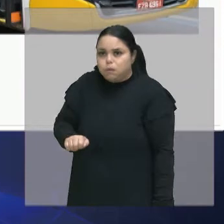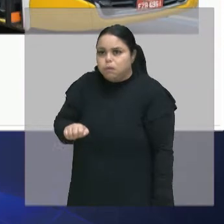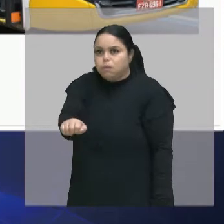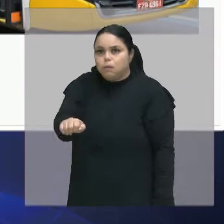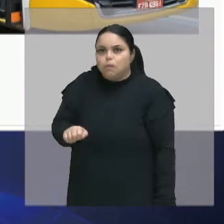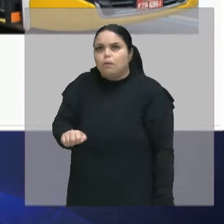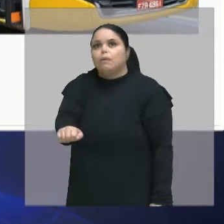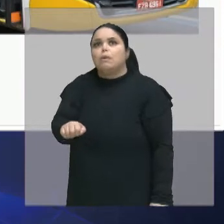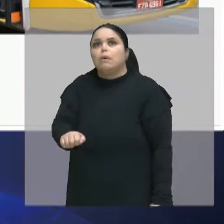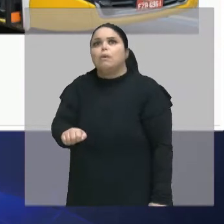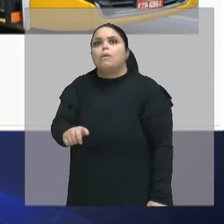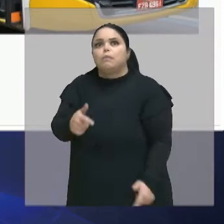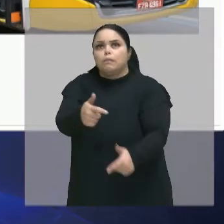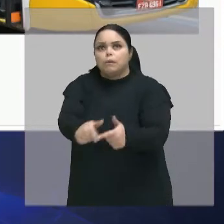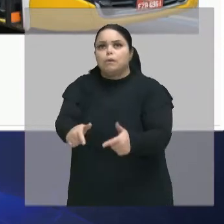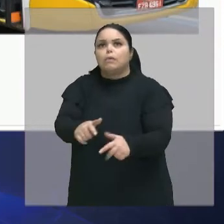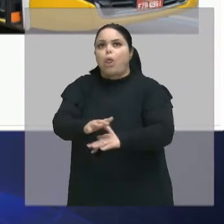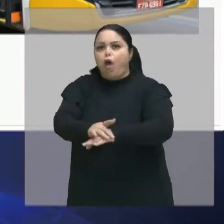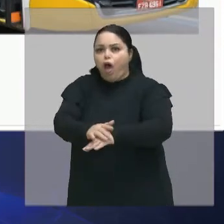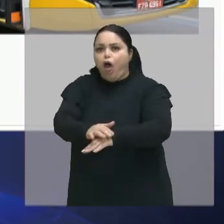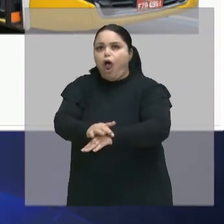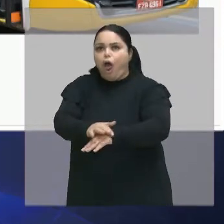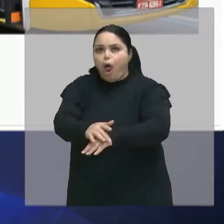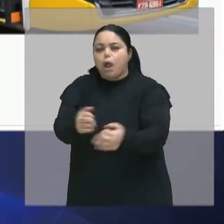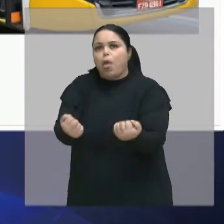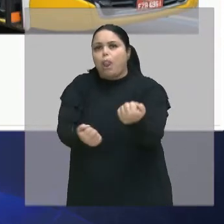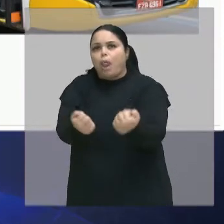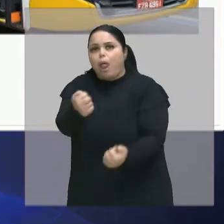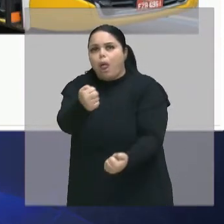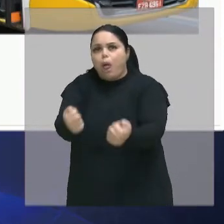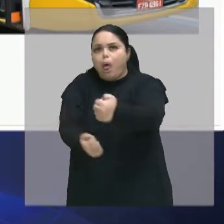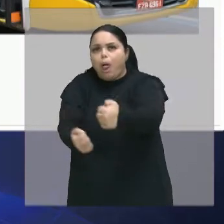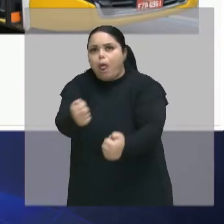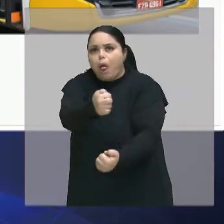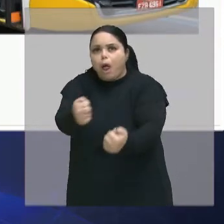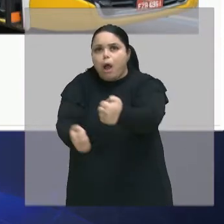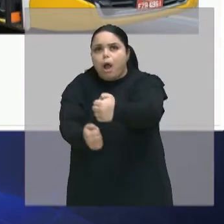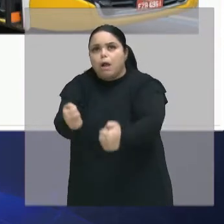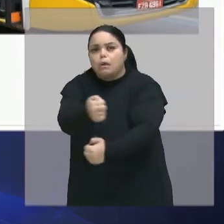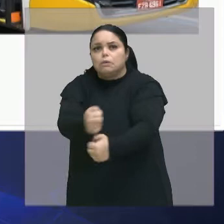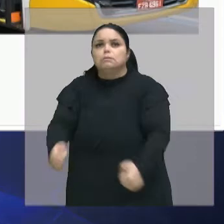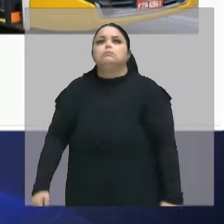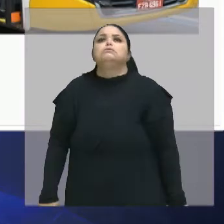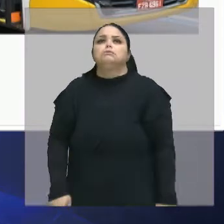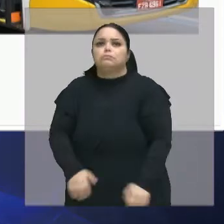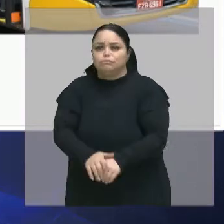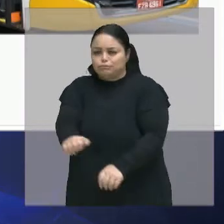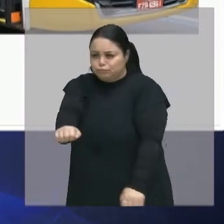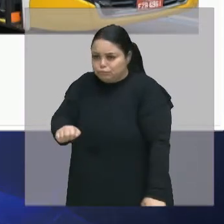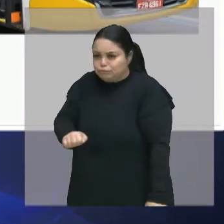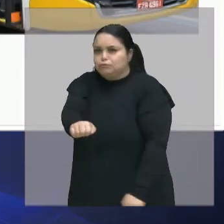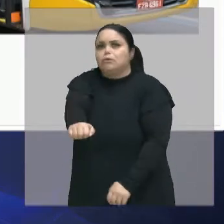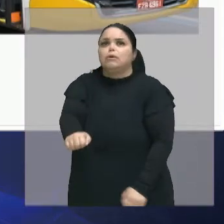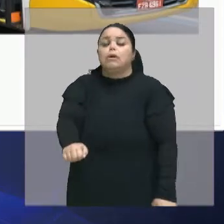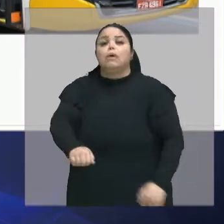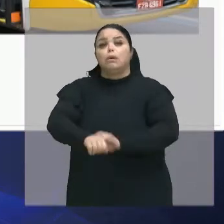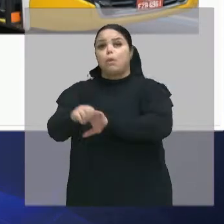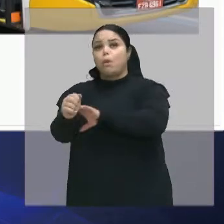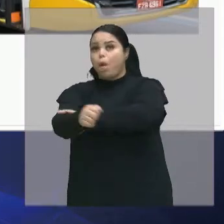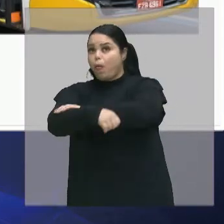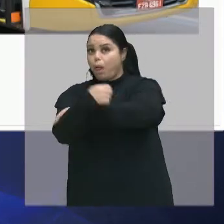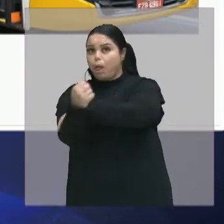Isso aumentando as doenças dos trabalhadores, os motoristas, como a doença da LER e tudo mais.